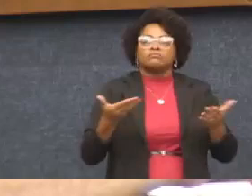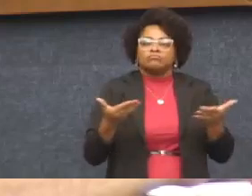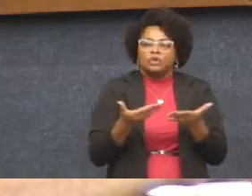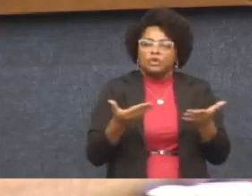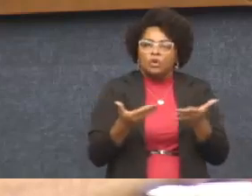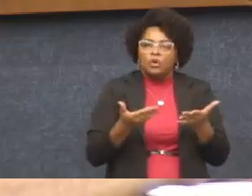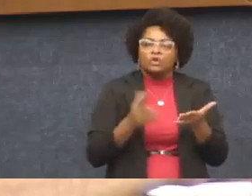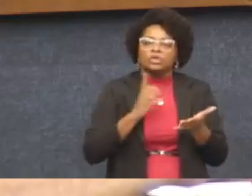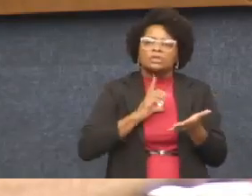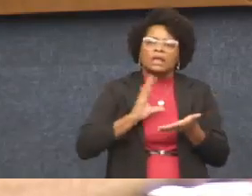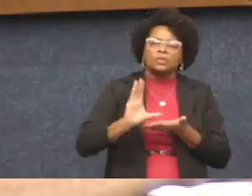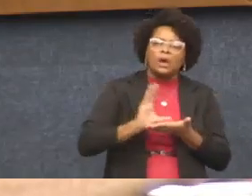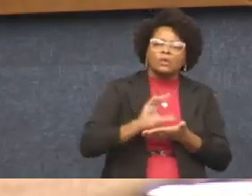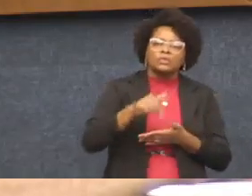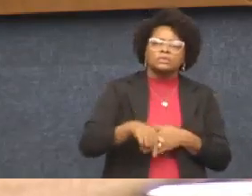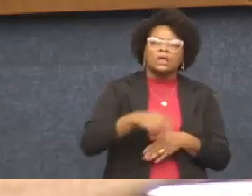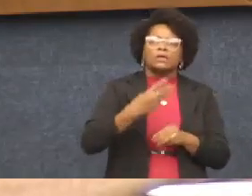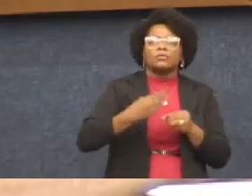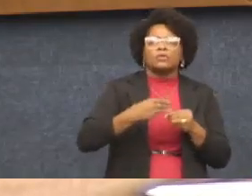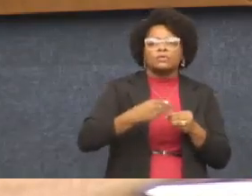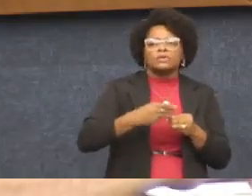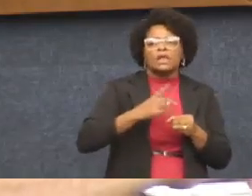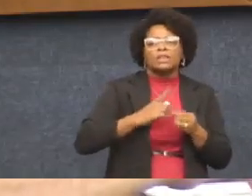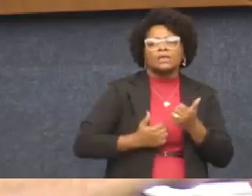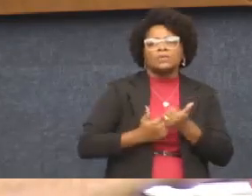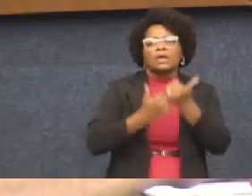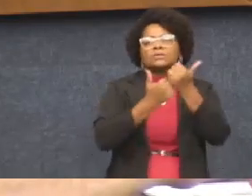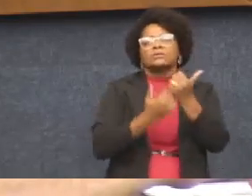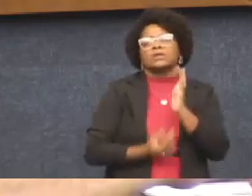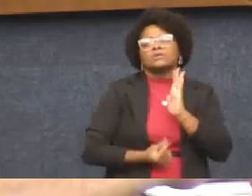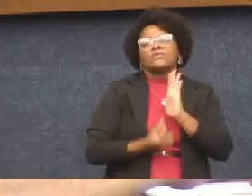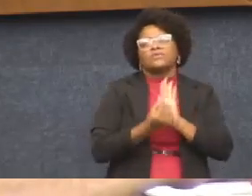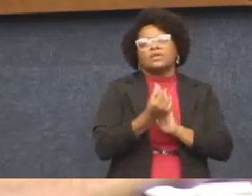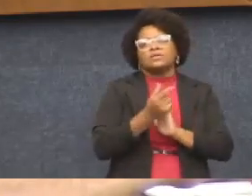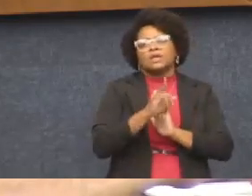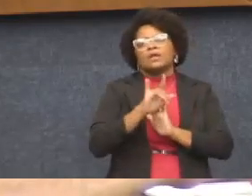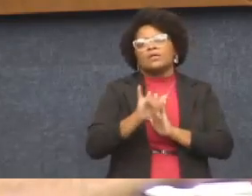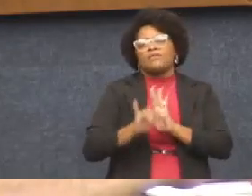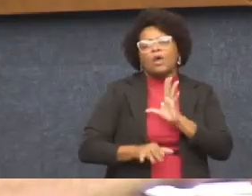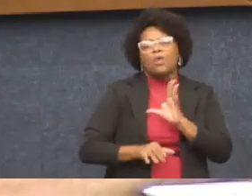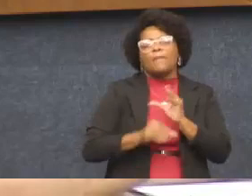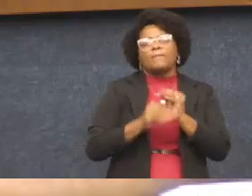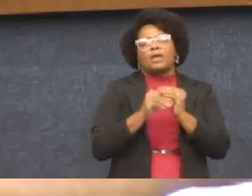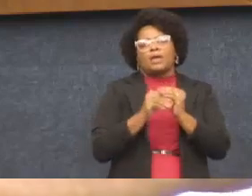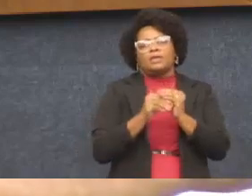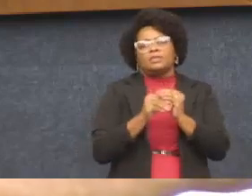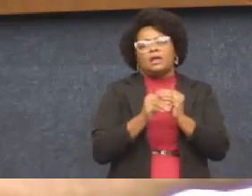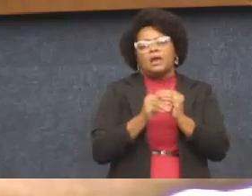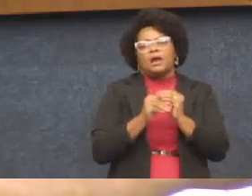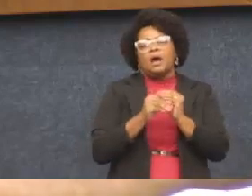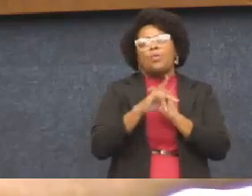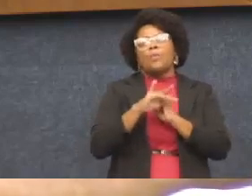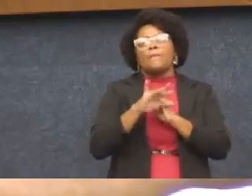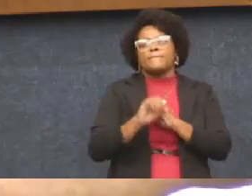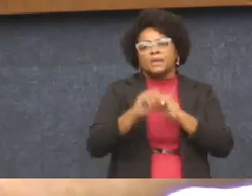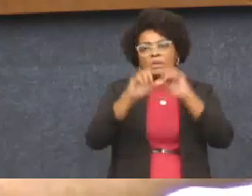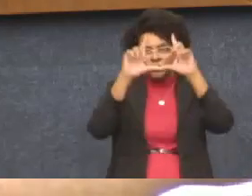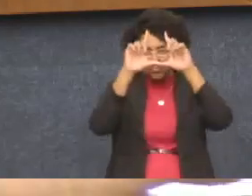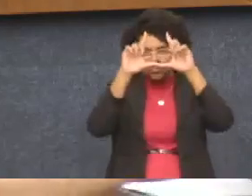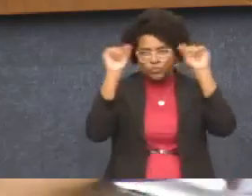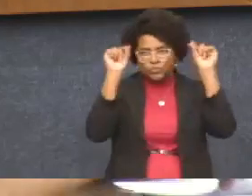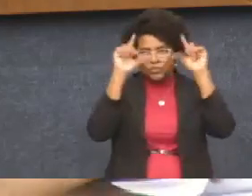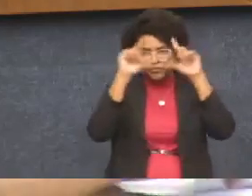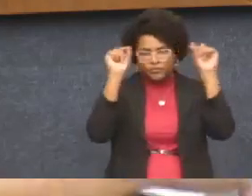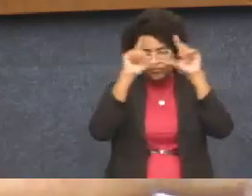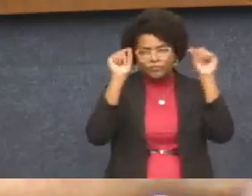pelo município no âmbito da assistência financeira complementar para cumprimento do piso salarial nacional